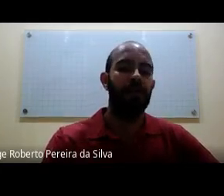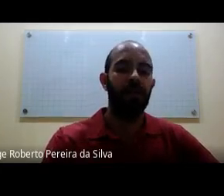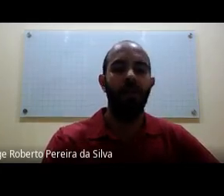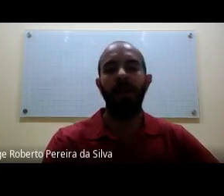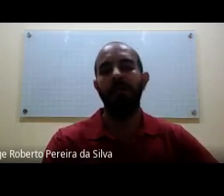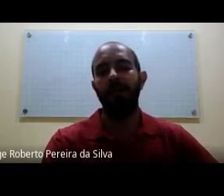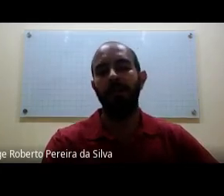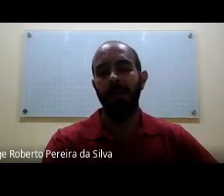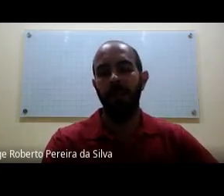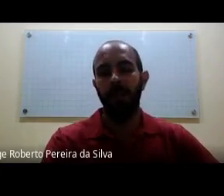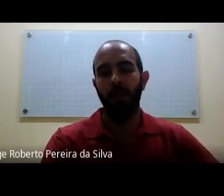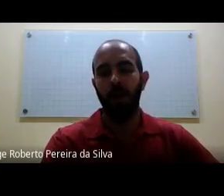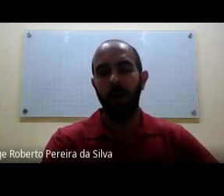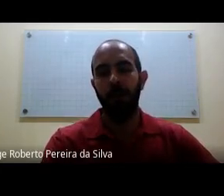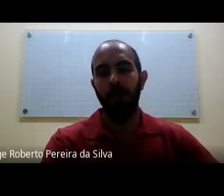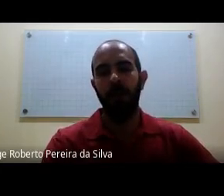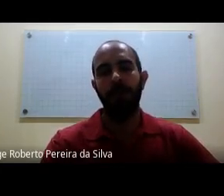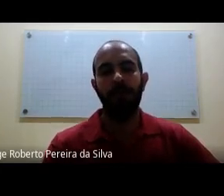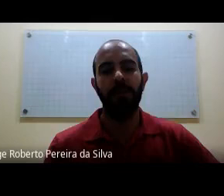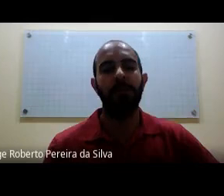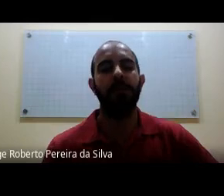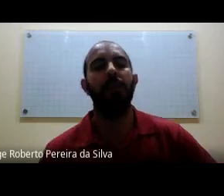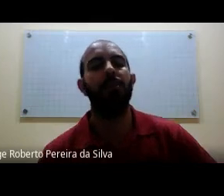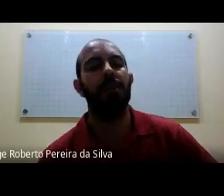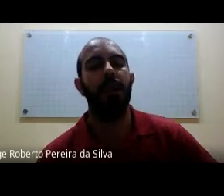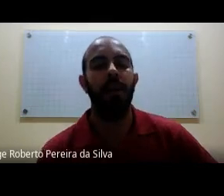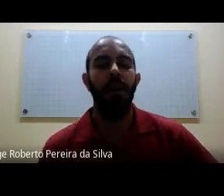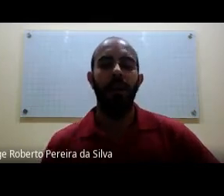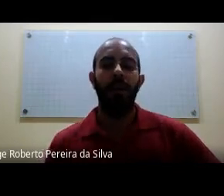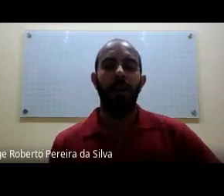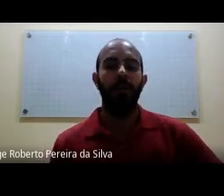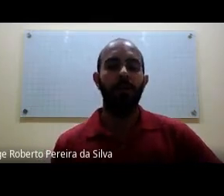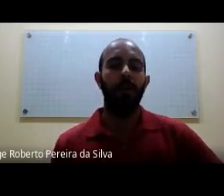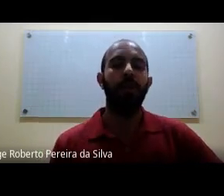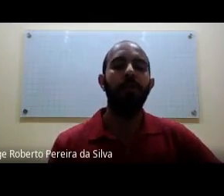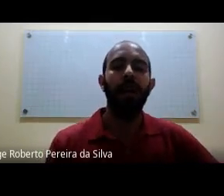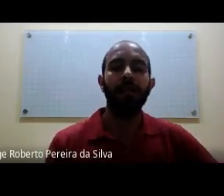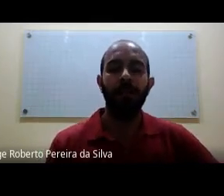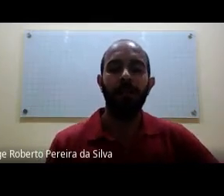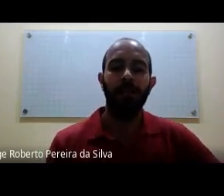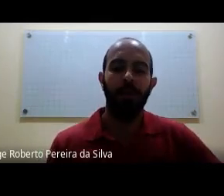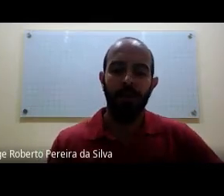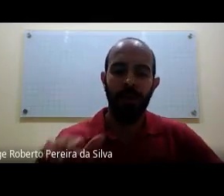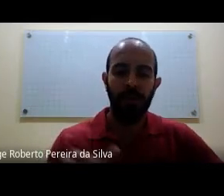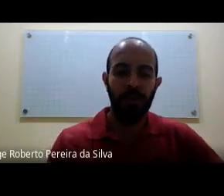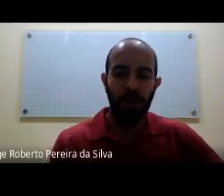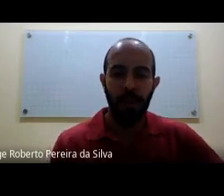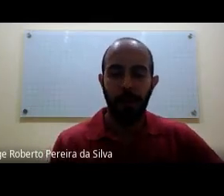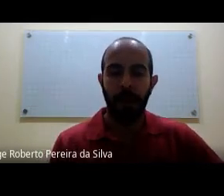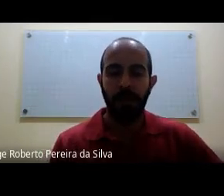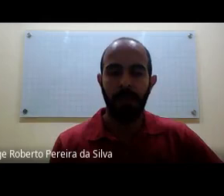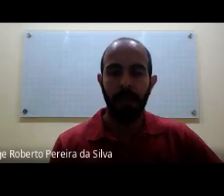área vezes a corrente, vezes o campo magnético, e você consegue encontrar o torque máximo que pode ser